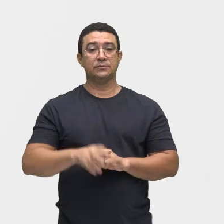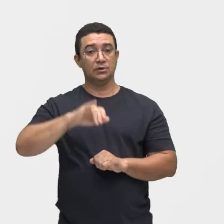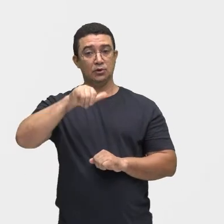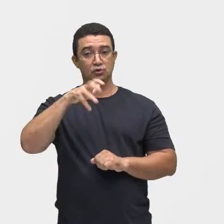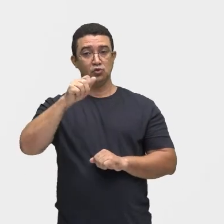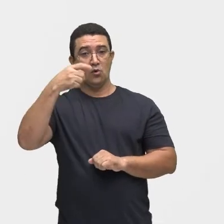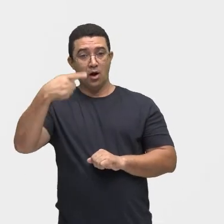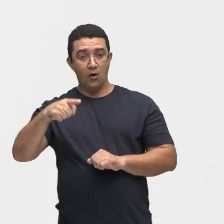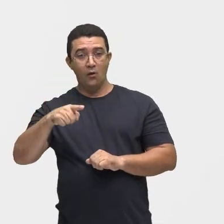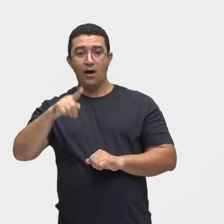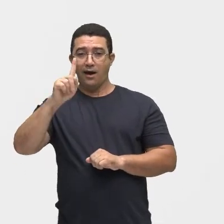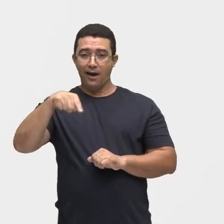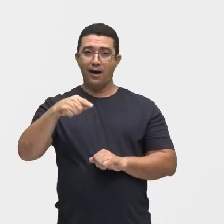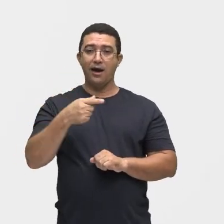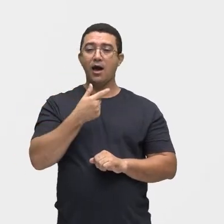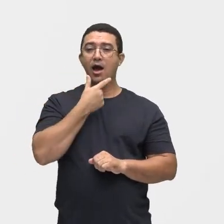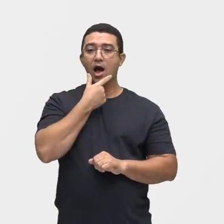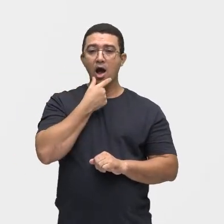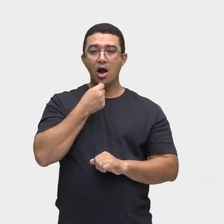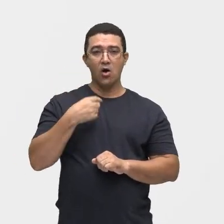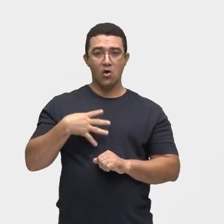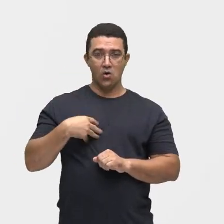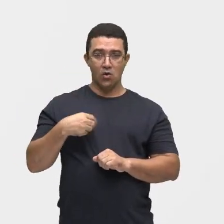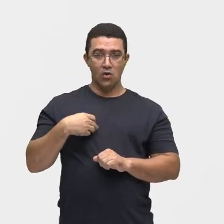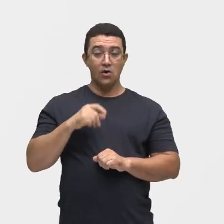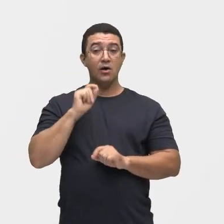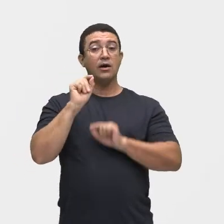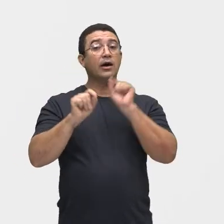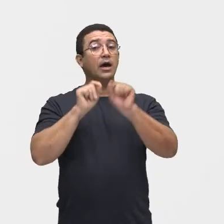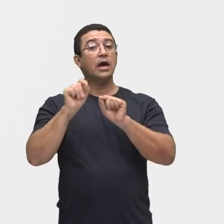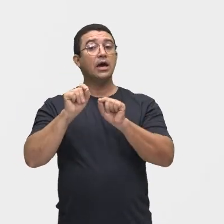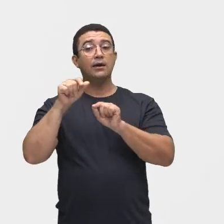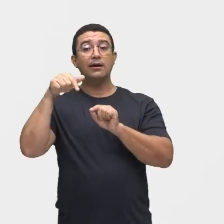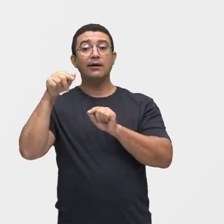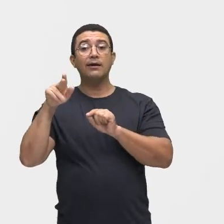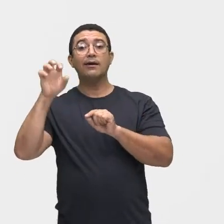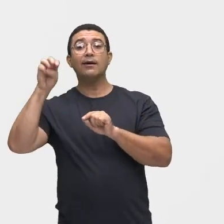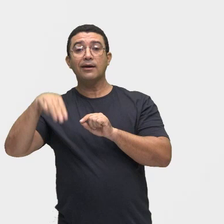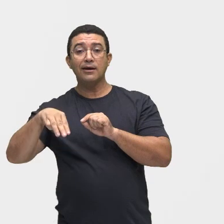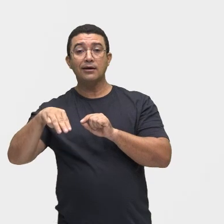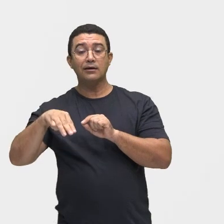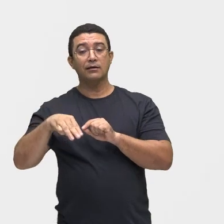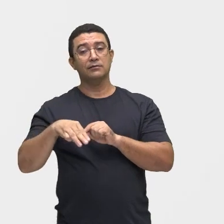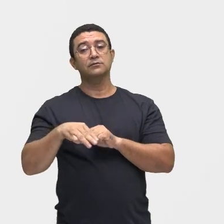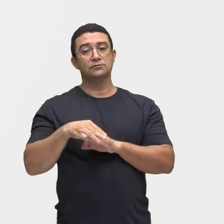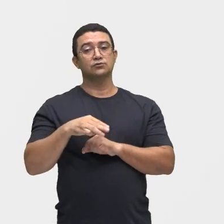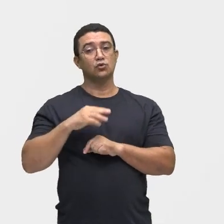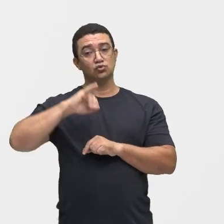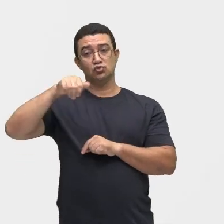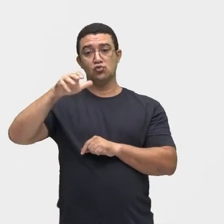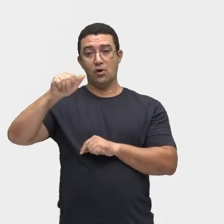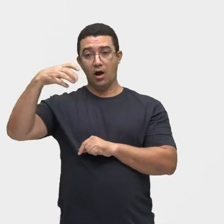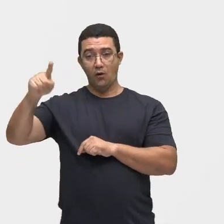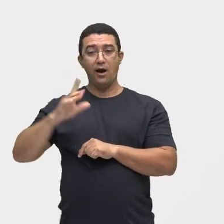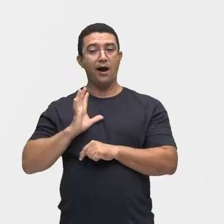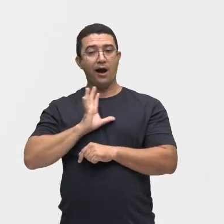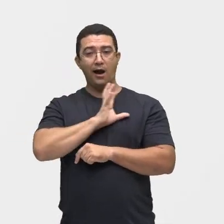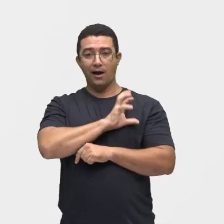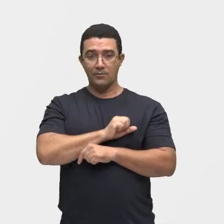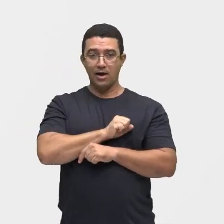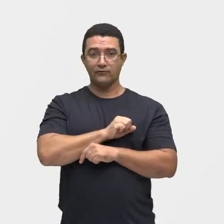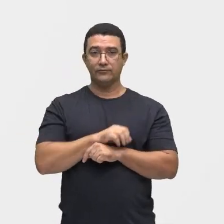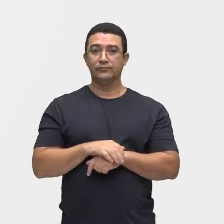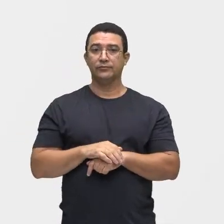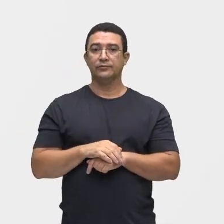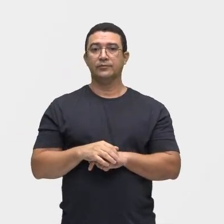ele amava. João era o filho a quem? Filho, né? Que o João amava o filho. Então, filho